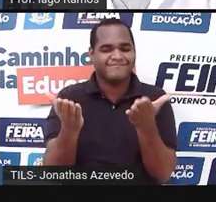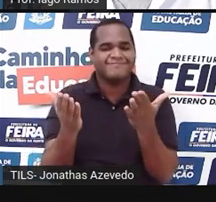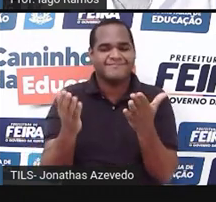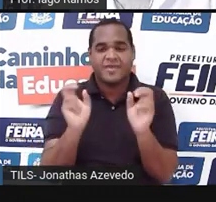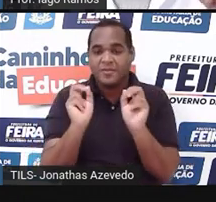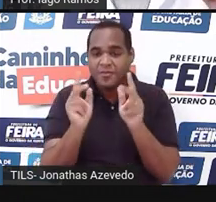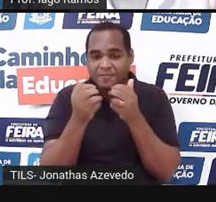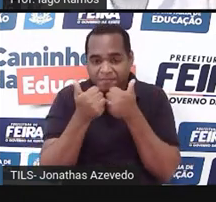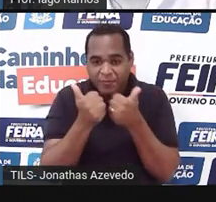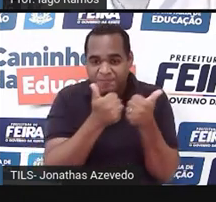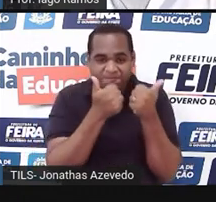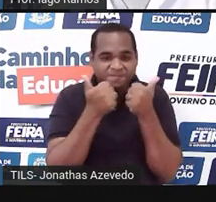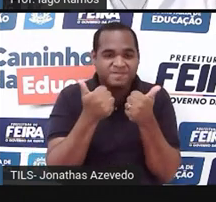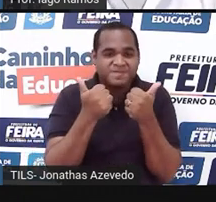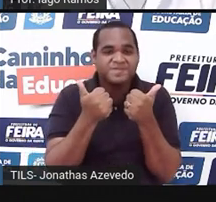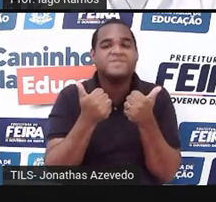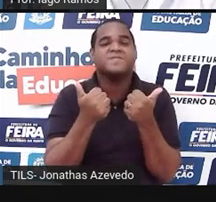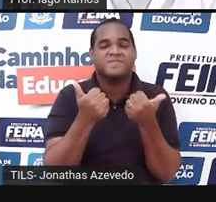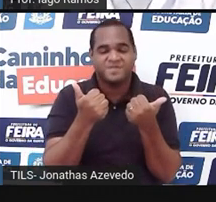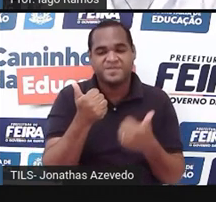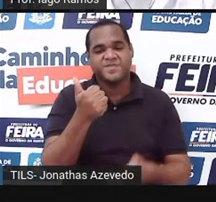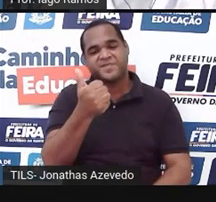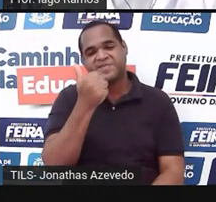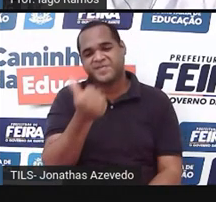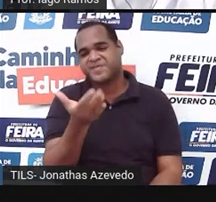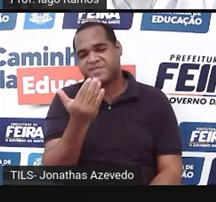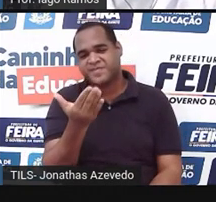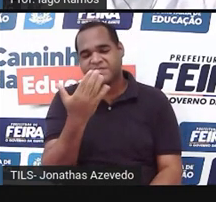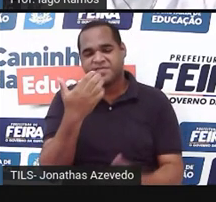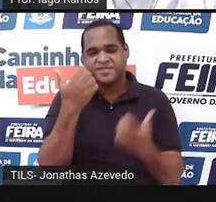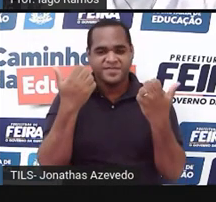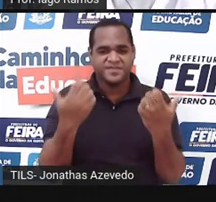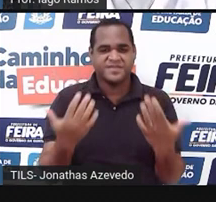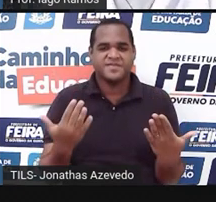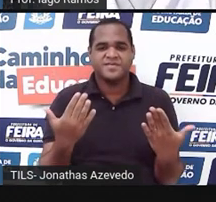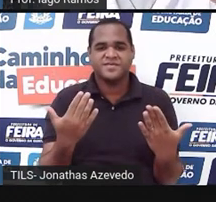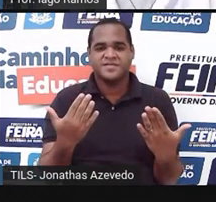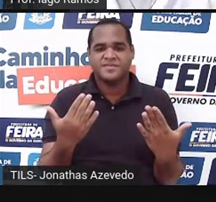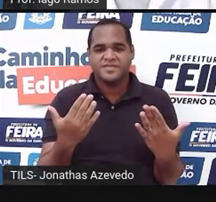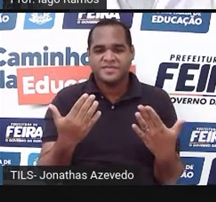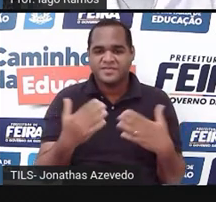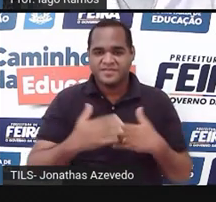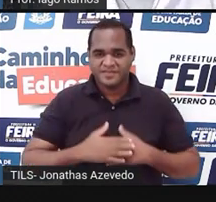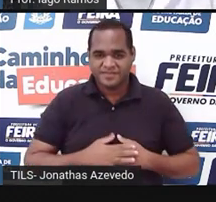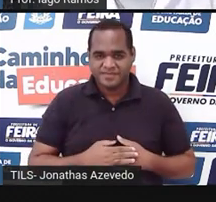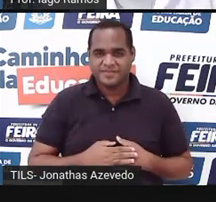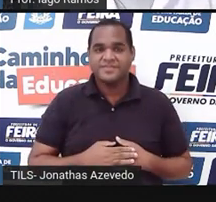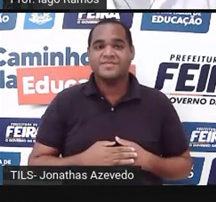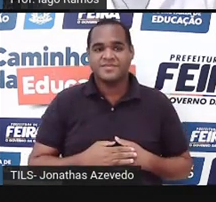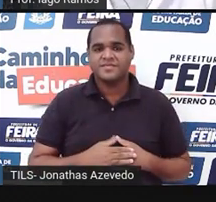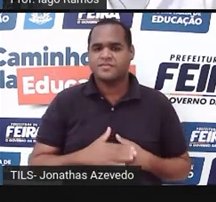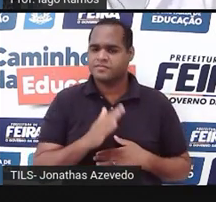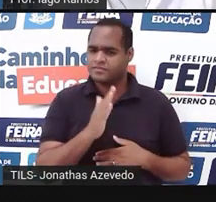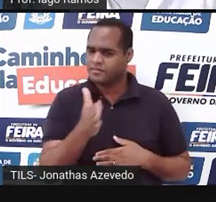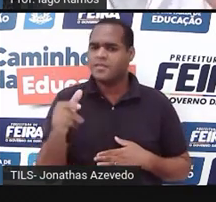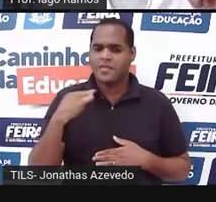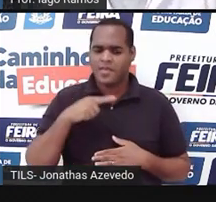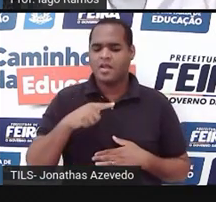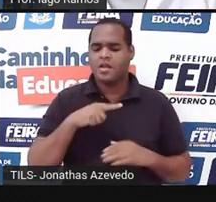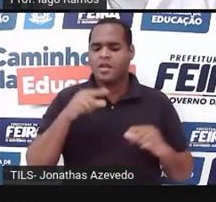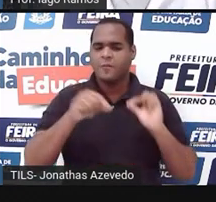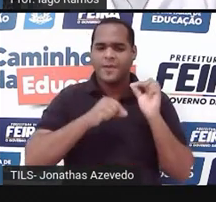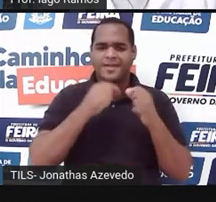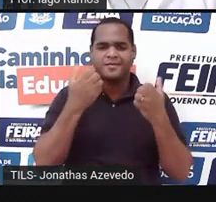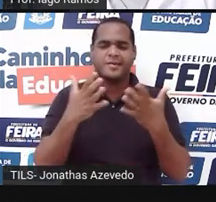beleza jóia vem comigo olha só já que a gente já tem aí